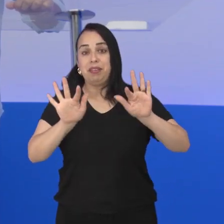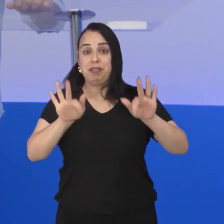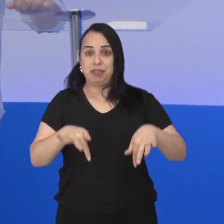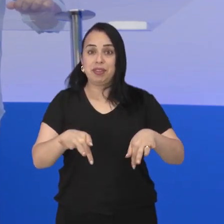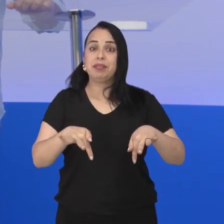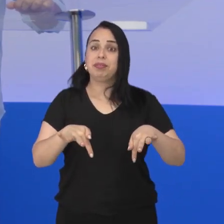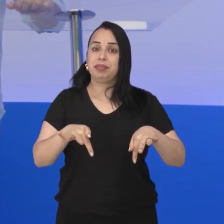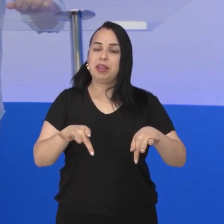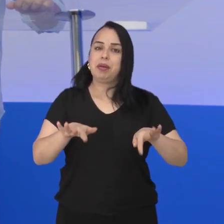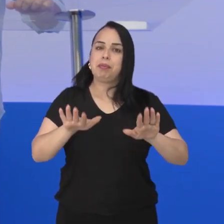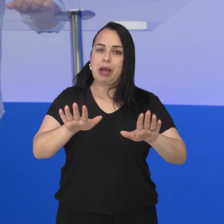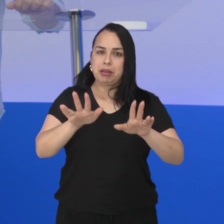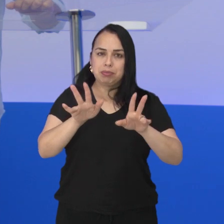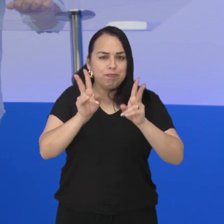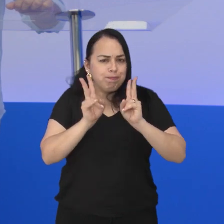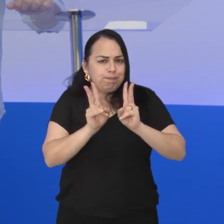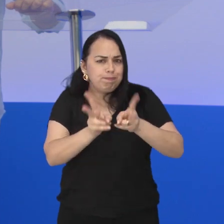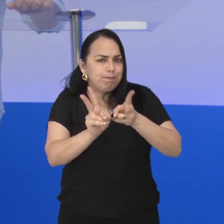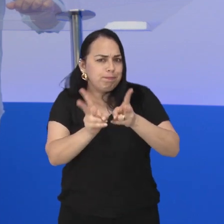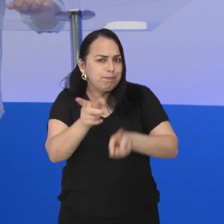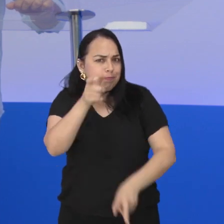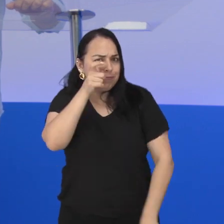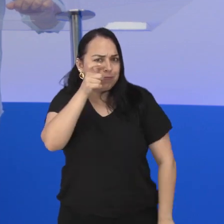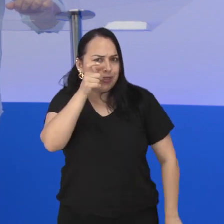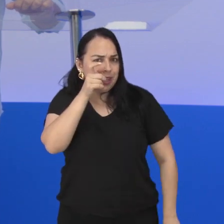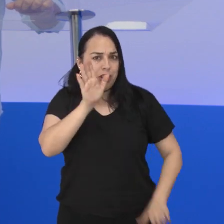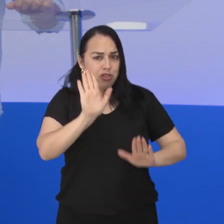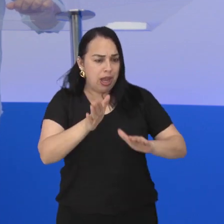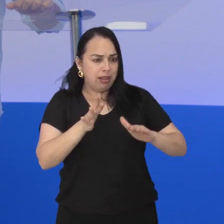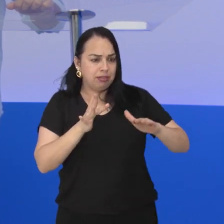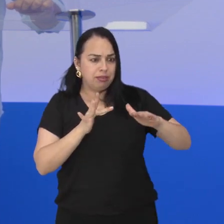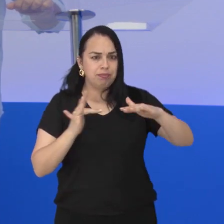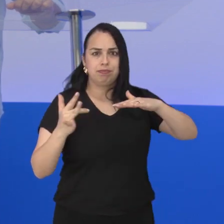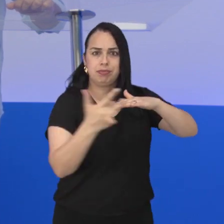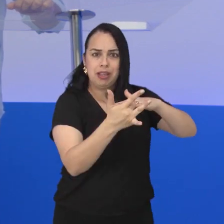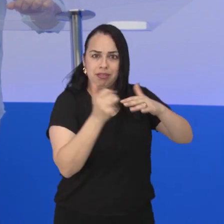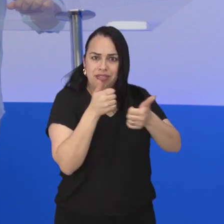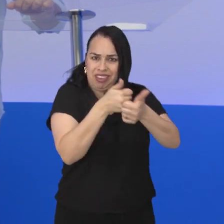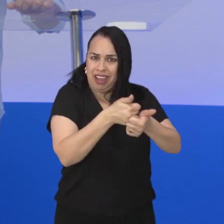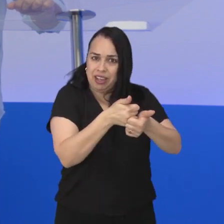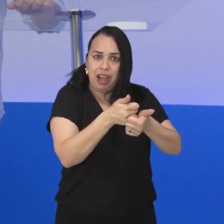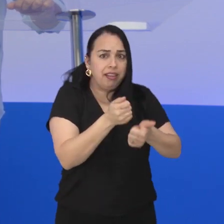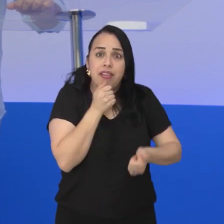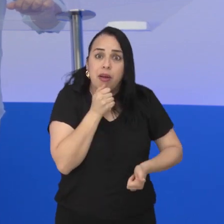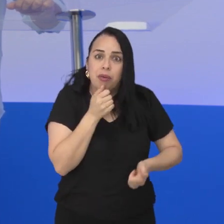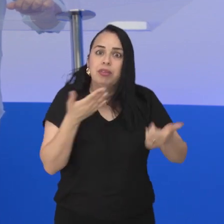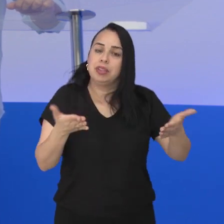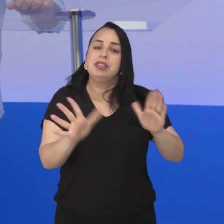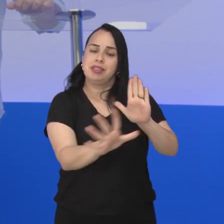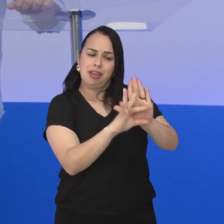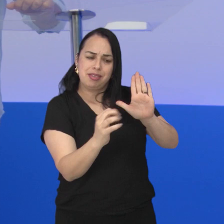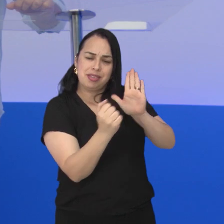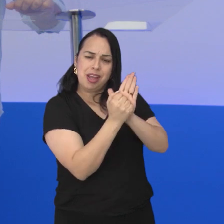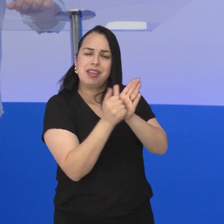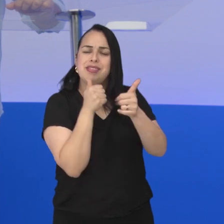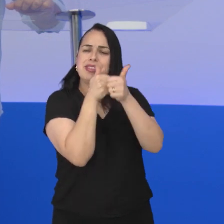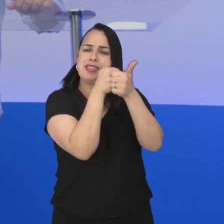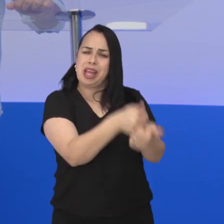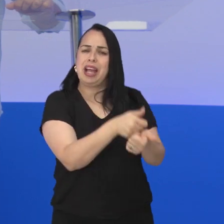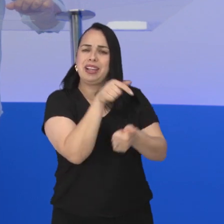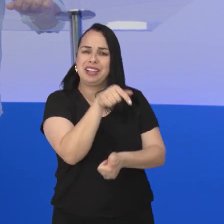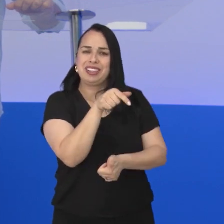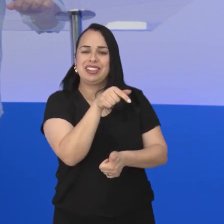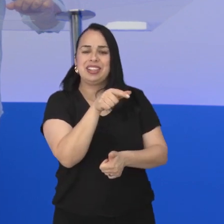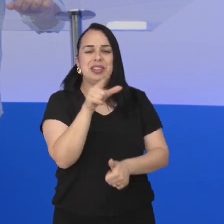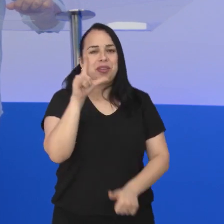boletim desta segunda-feira, mas continue conosco. Você segue a gente lá nas redes sociais? Se ainda não, se inscreva e siga a